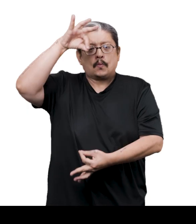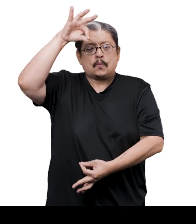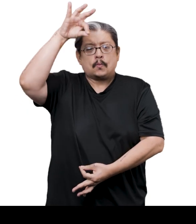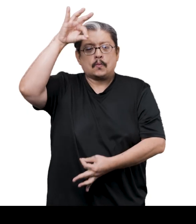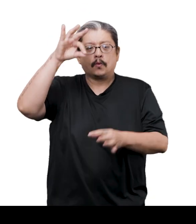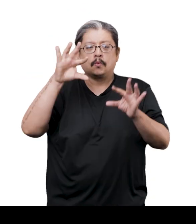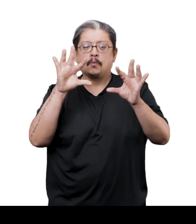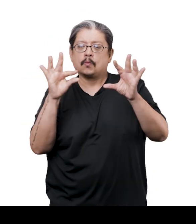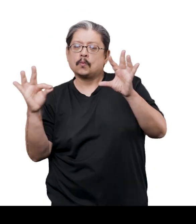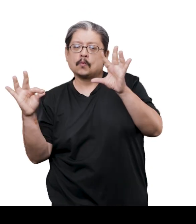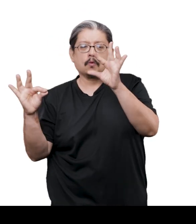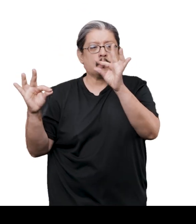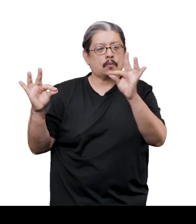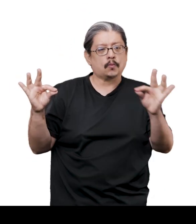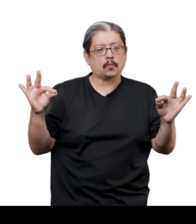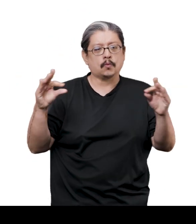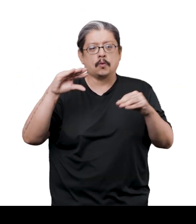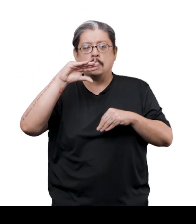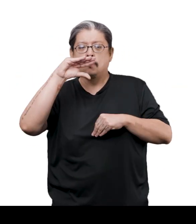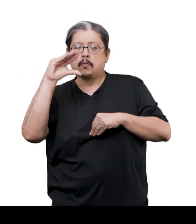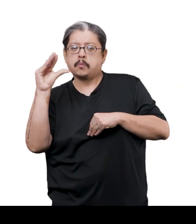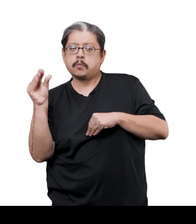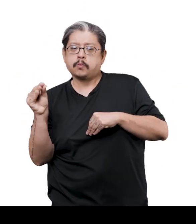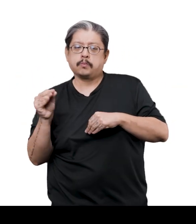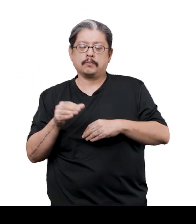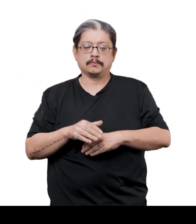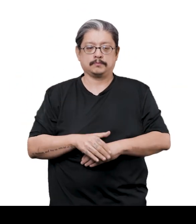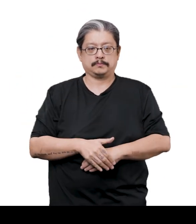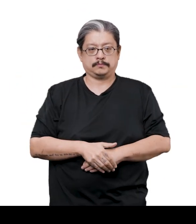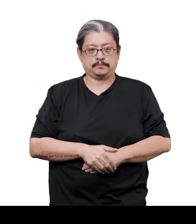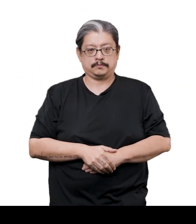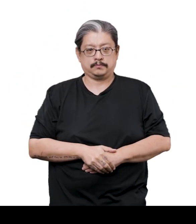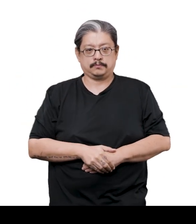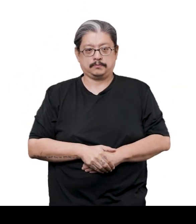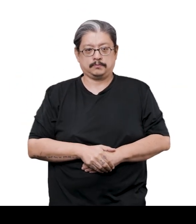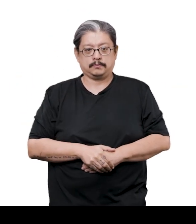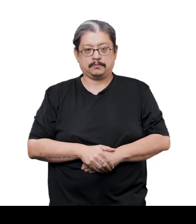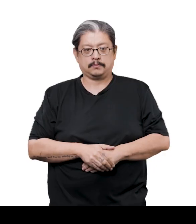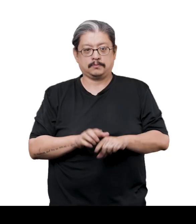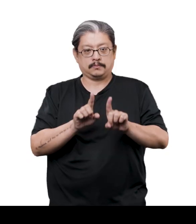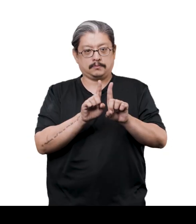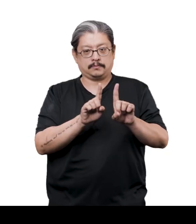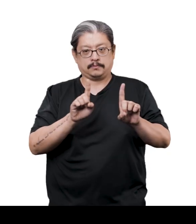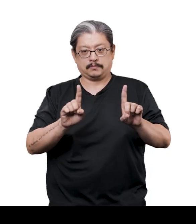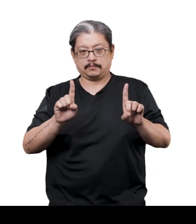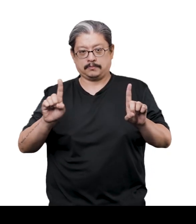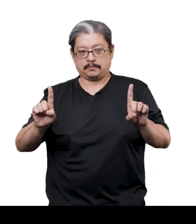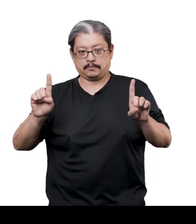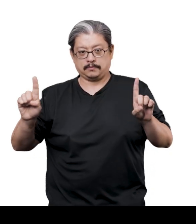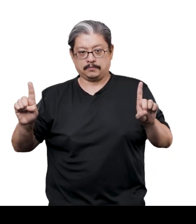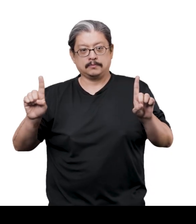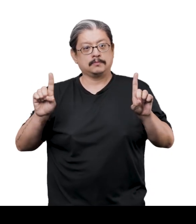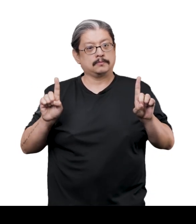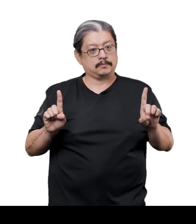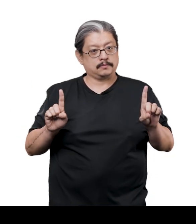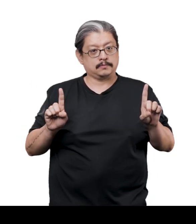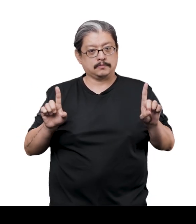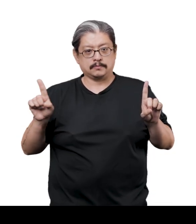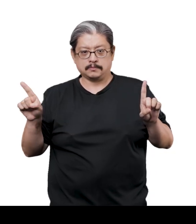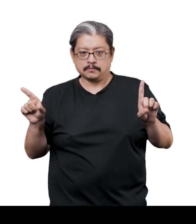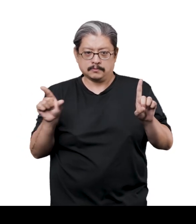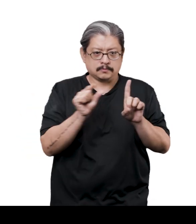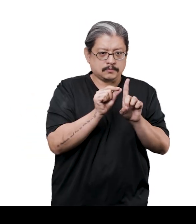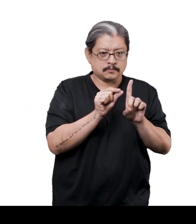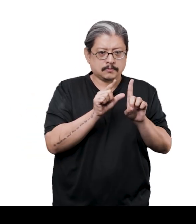pontas afinadas e levemente curvadas. Estão dispostas lado a lado com espaços regulares entre si, criando